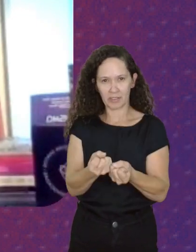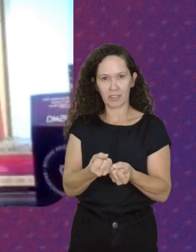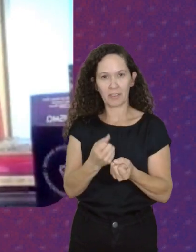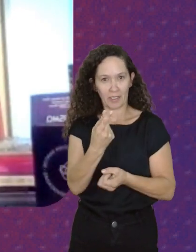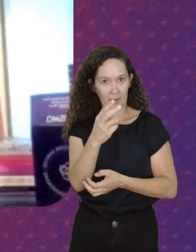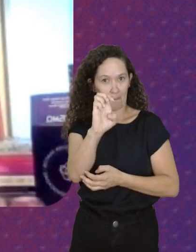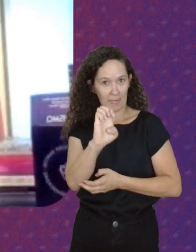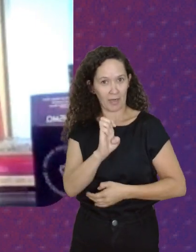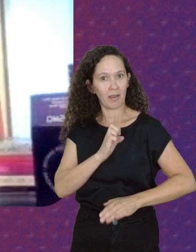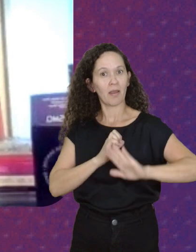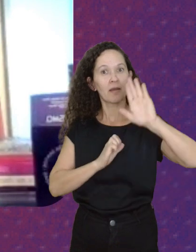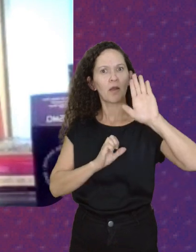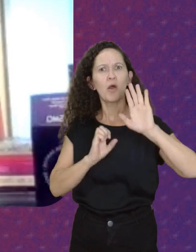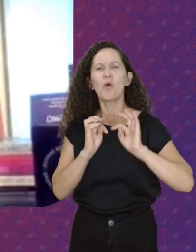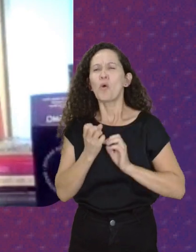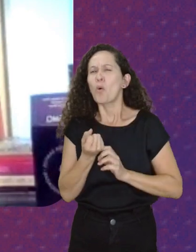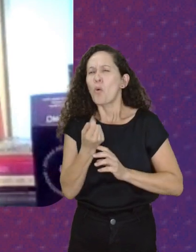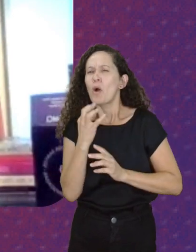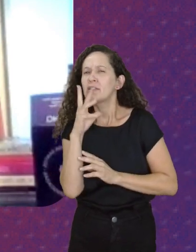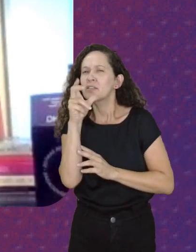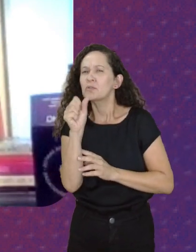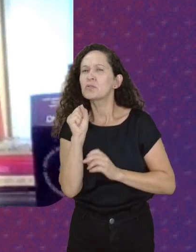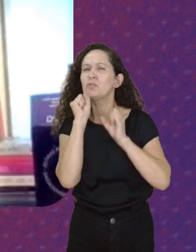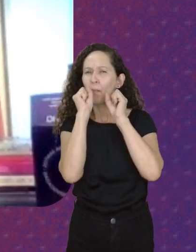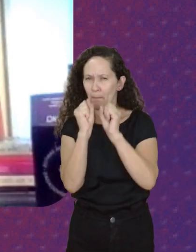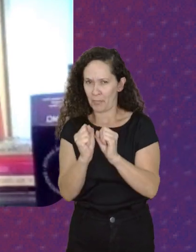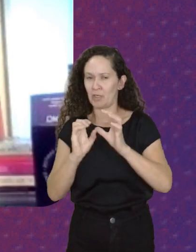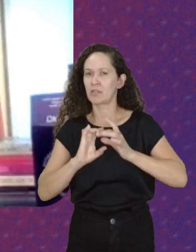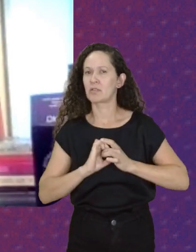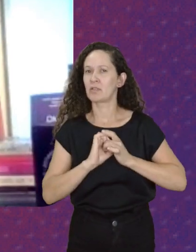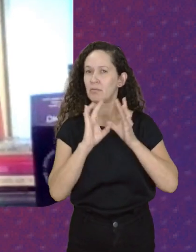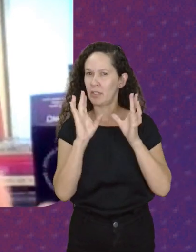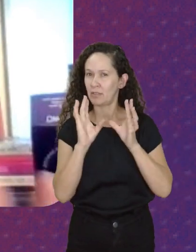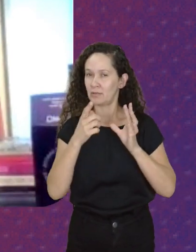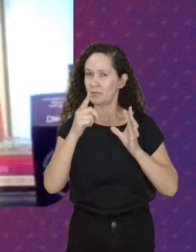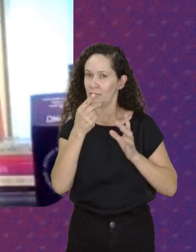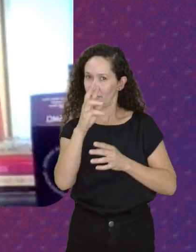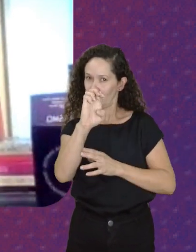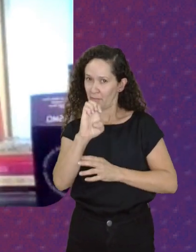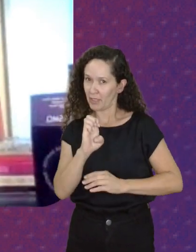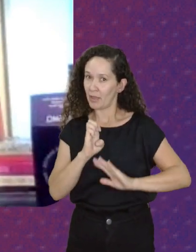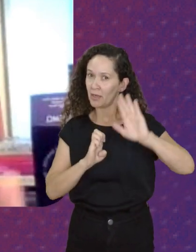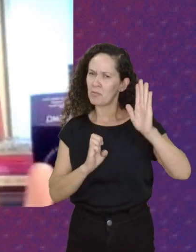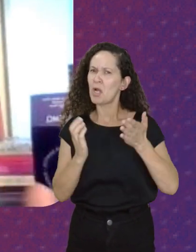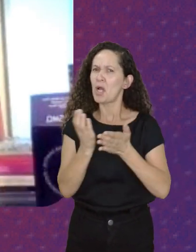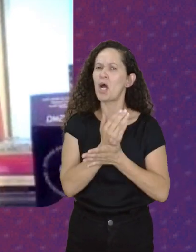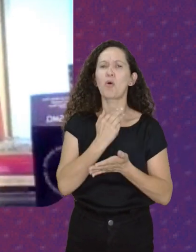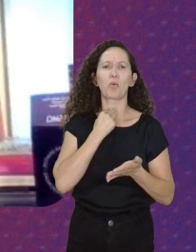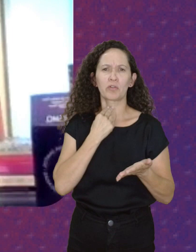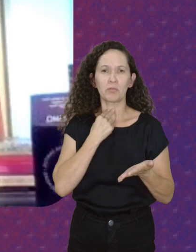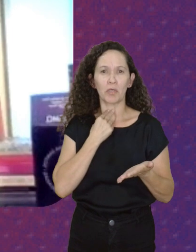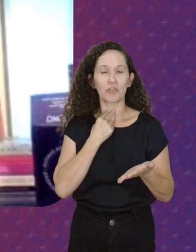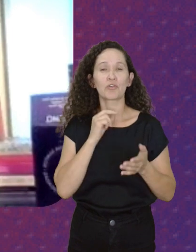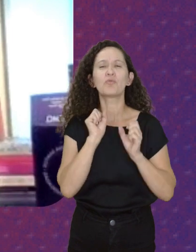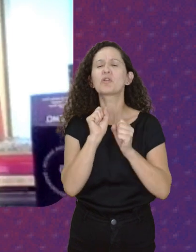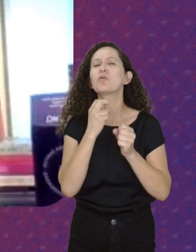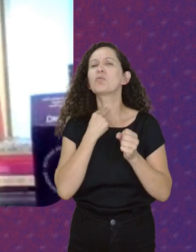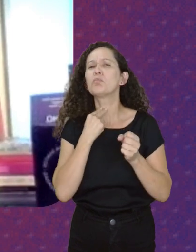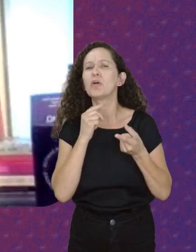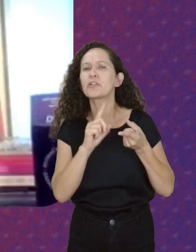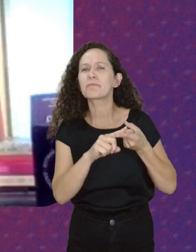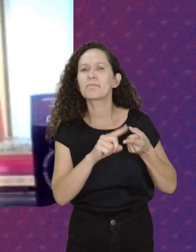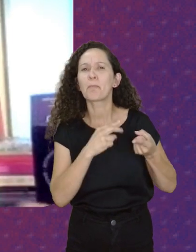pré-campanha. Quase tudo é permitido durante a pré-campanha, com algumas exceções. O que não se pode fazer na pré-campanha? Não se